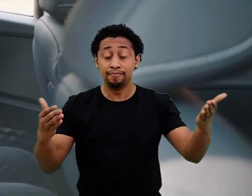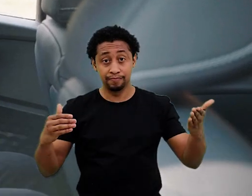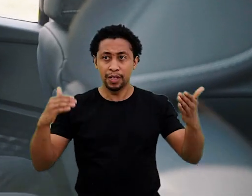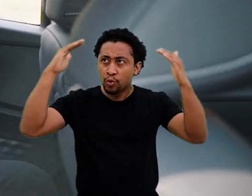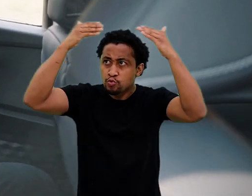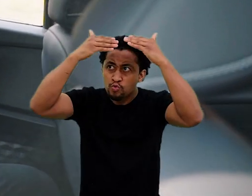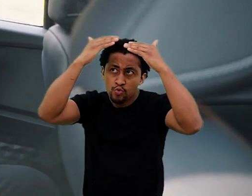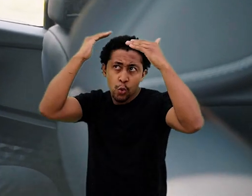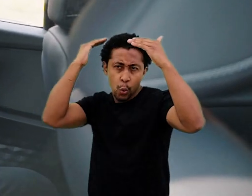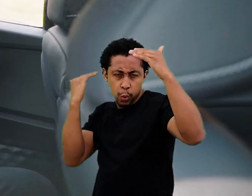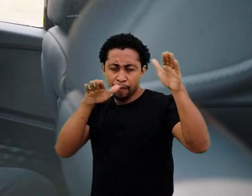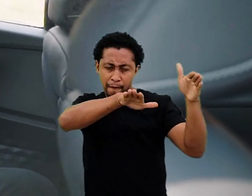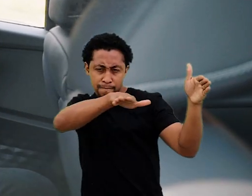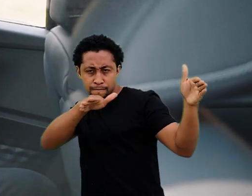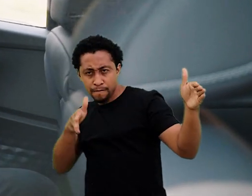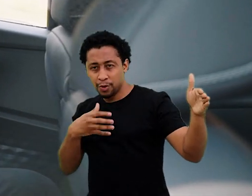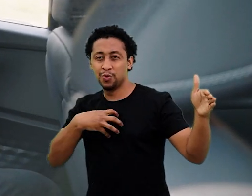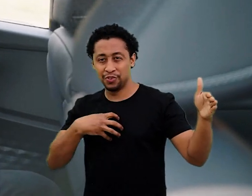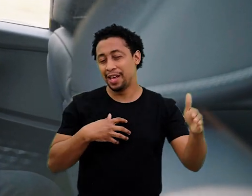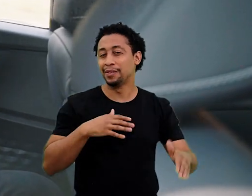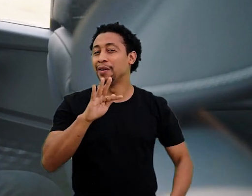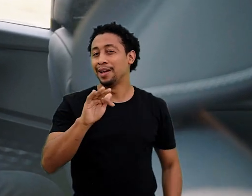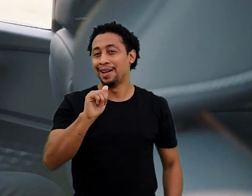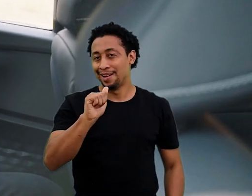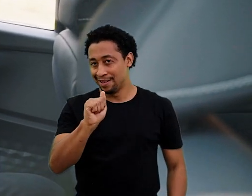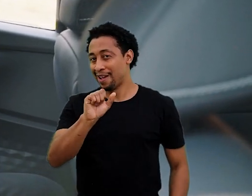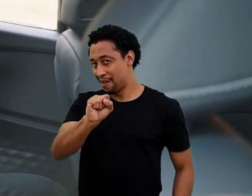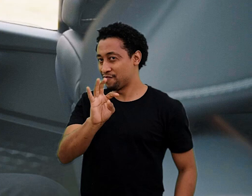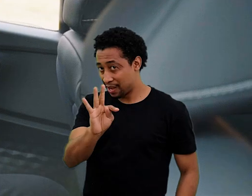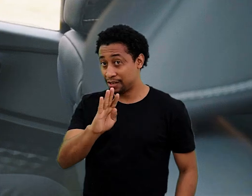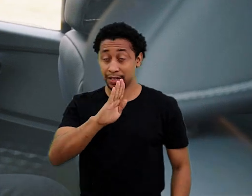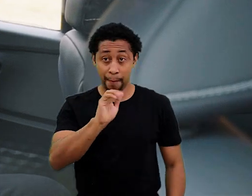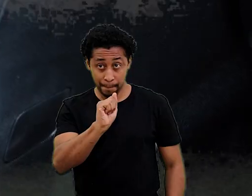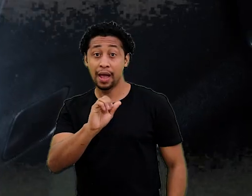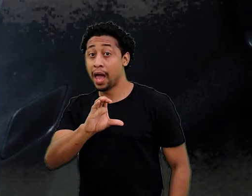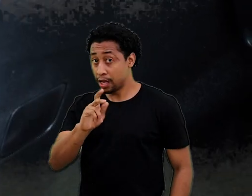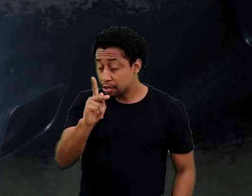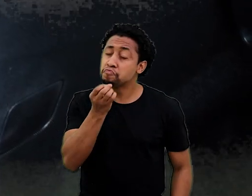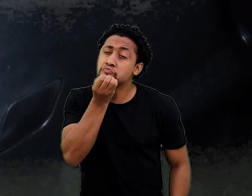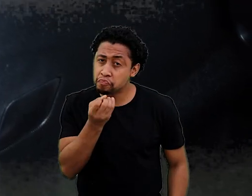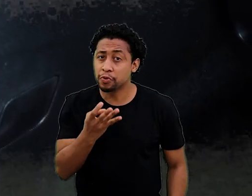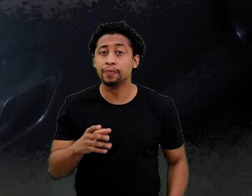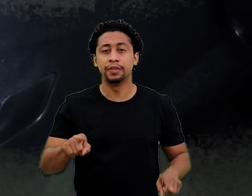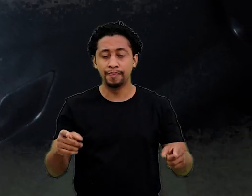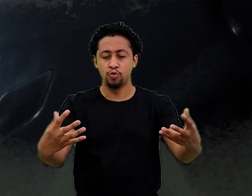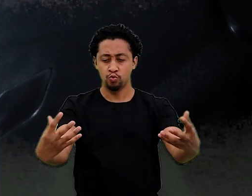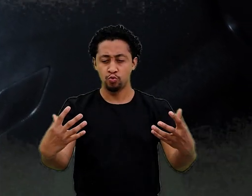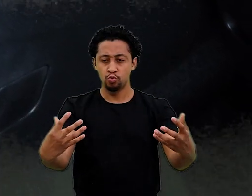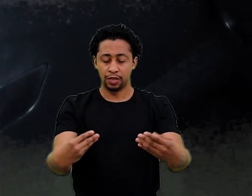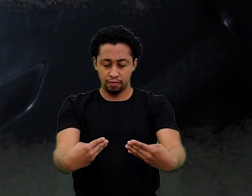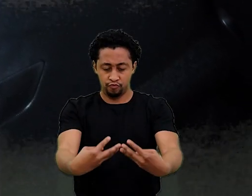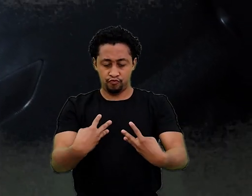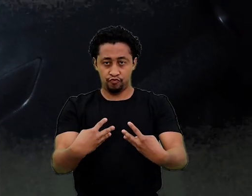de teto caída, assim, estilo fastback, foi bem resolvido aqui, tá de bom tamanho. Saída de ar-condicionado sem regulagem